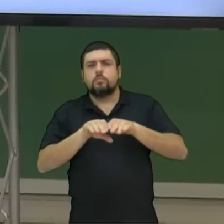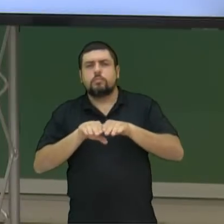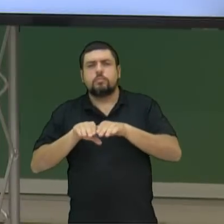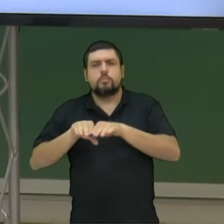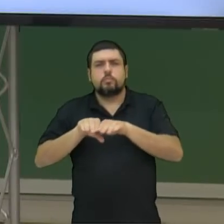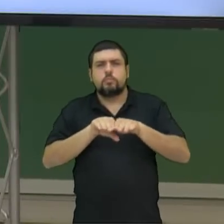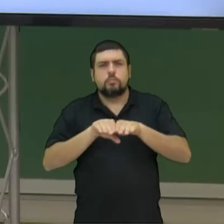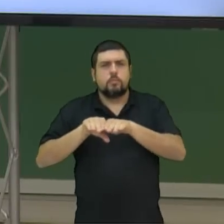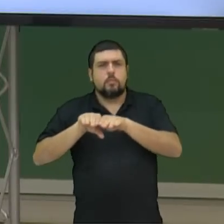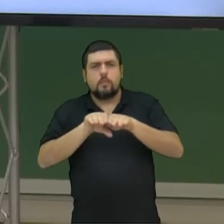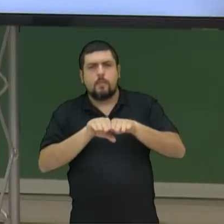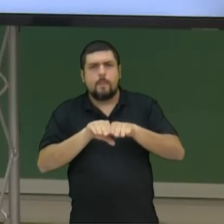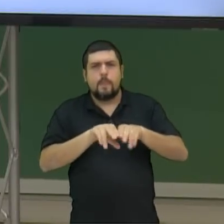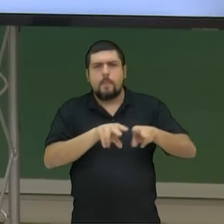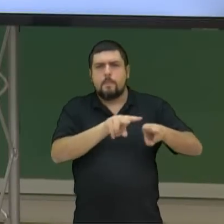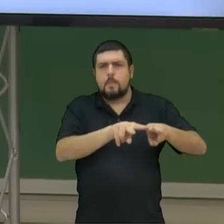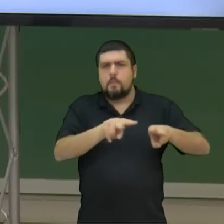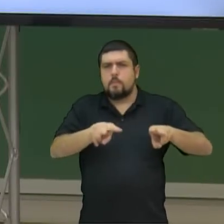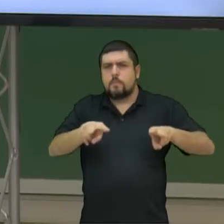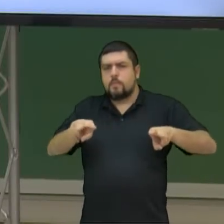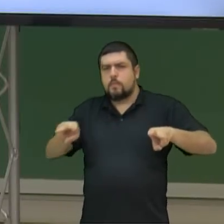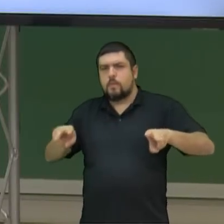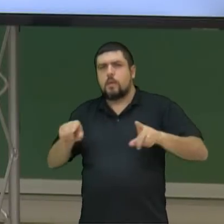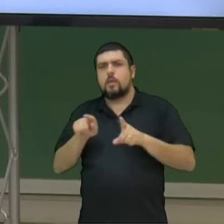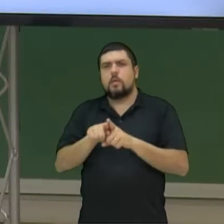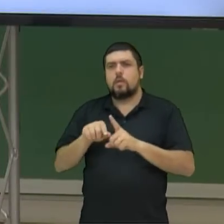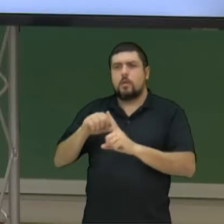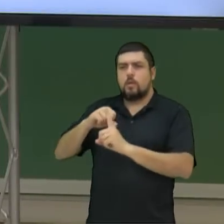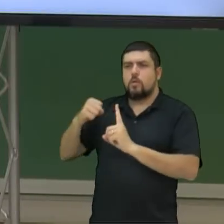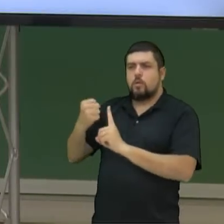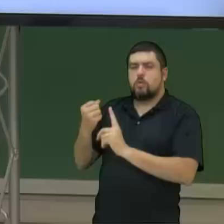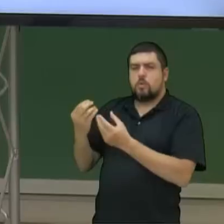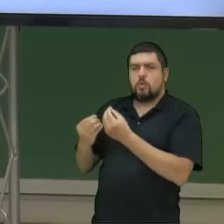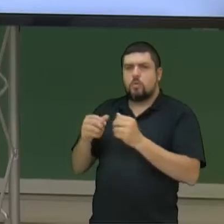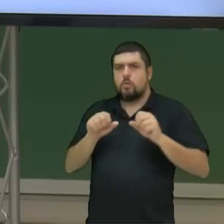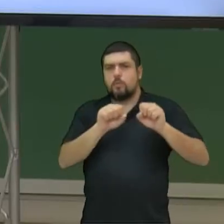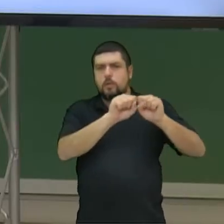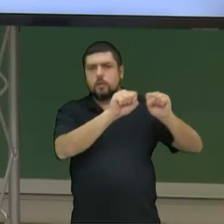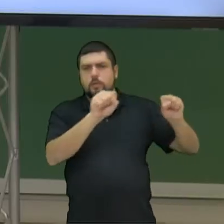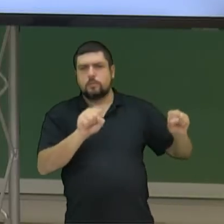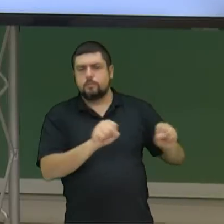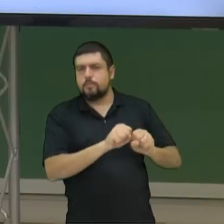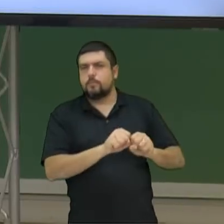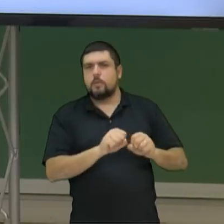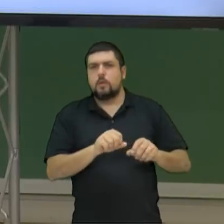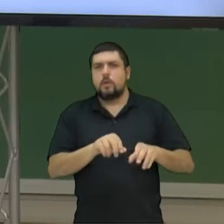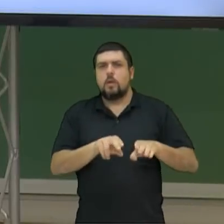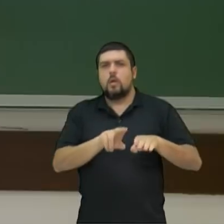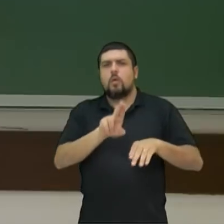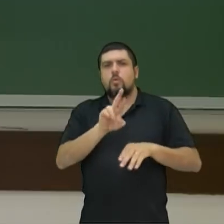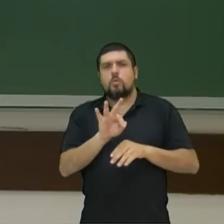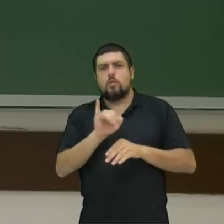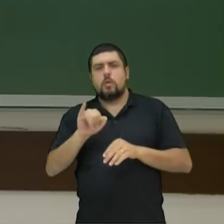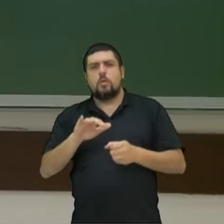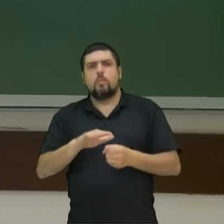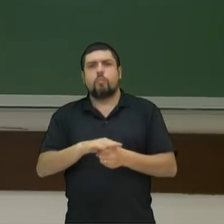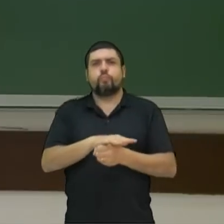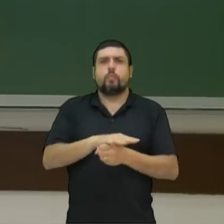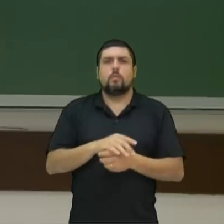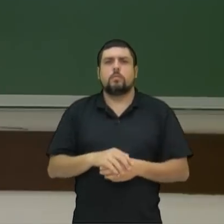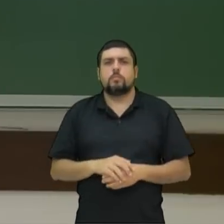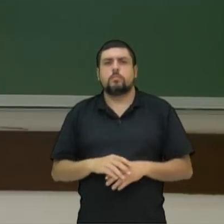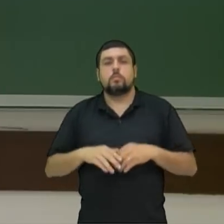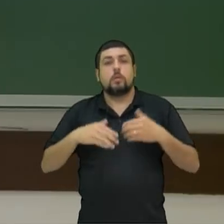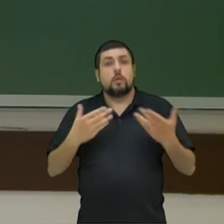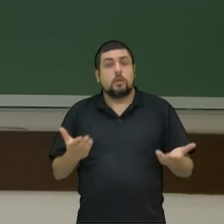na distribuição de riscos e benefícios na sociedade de um sistema se esgotou. Né? Então, a gente não tem leito